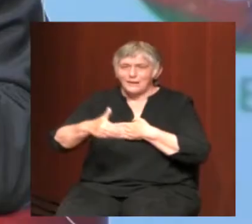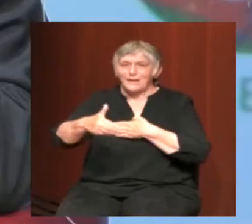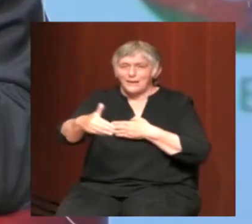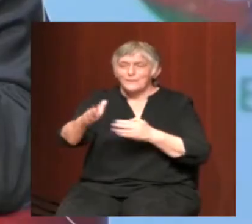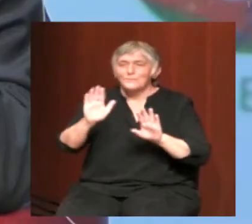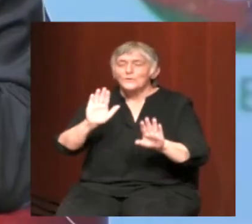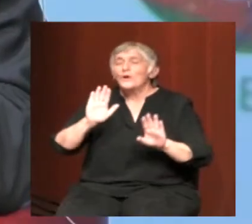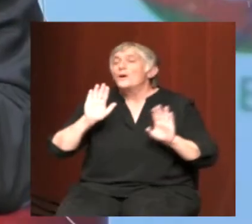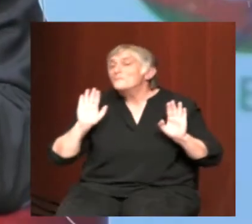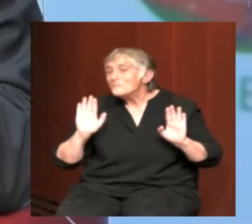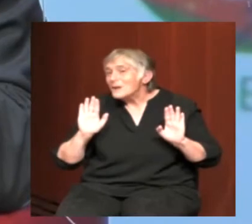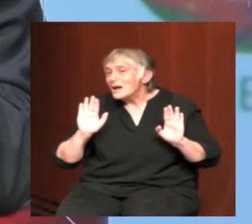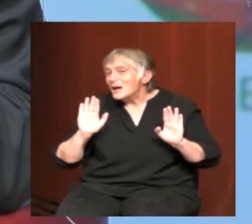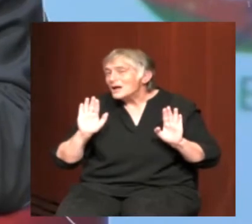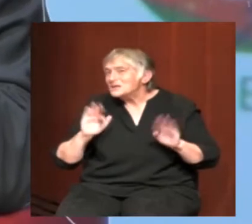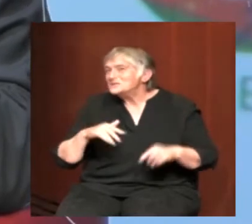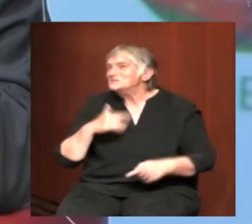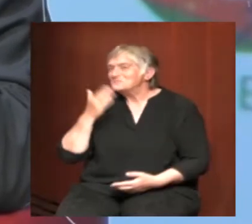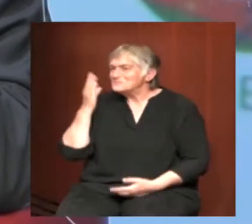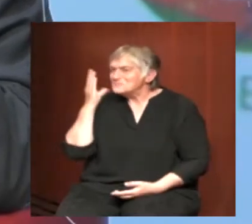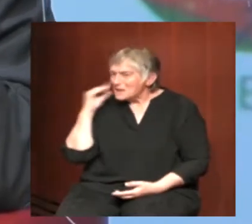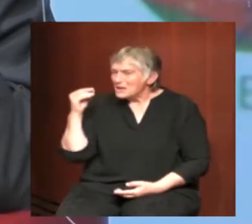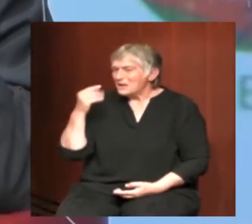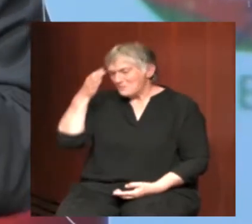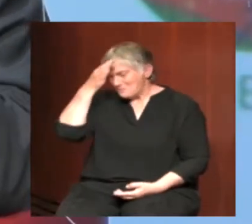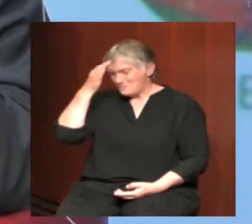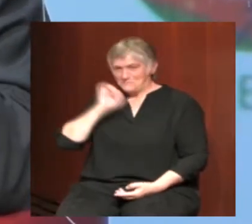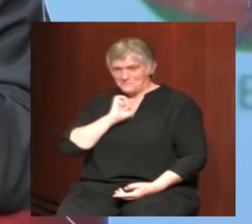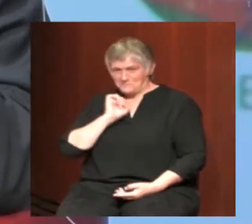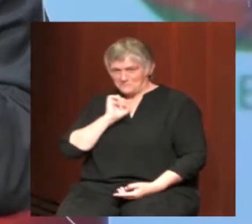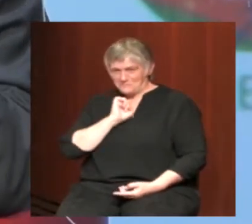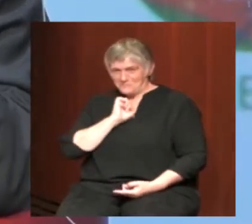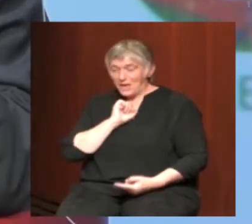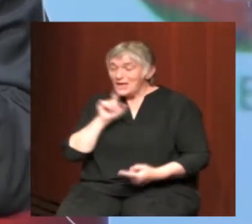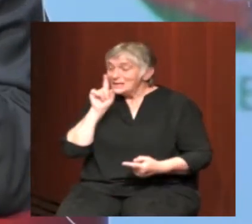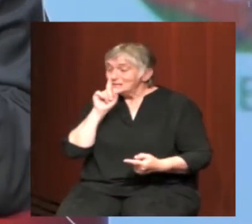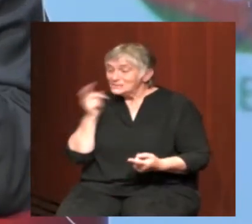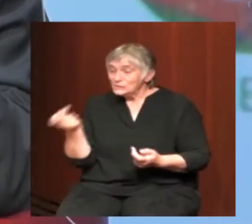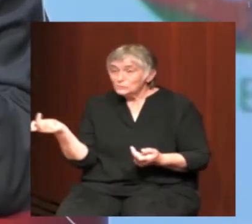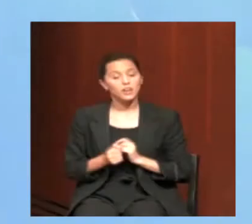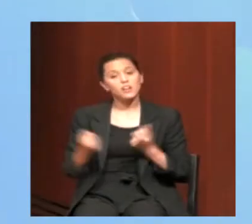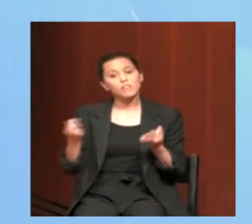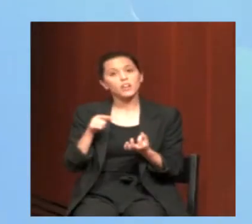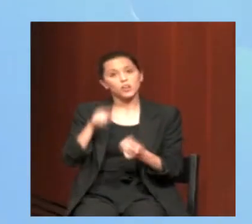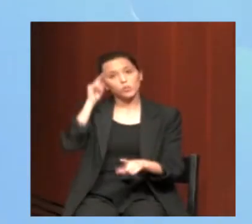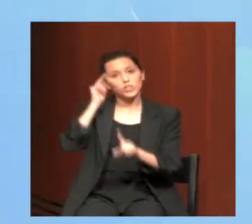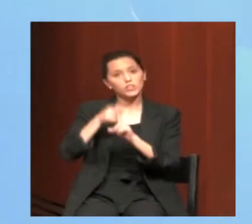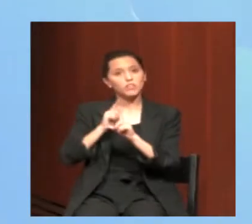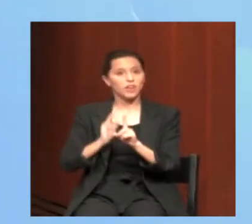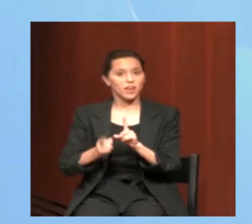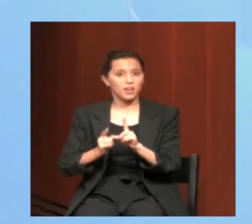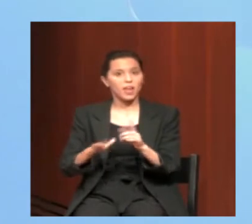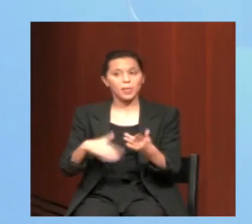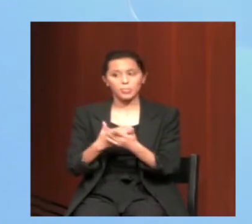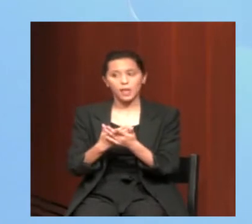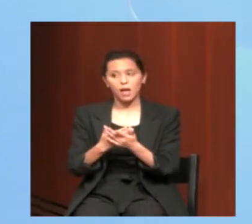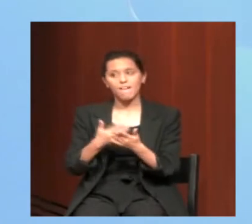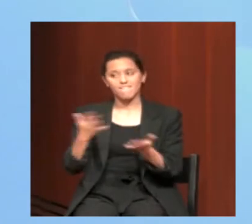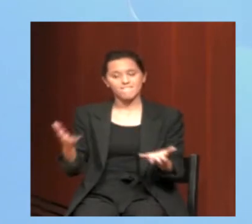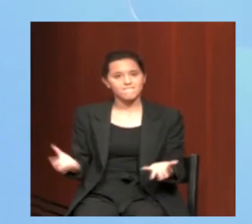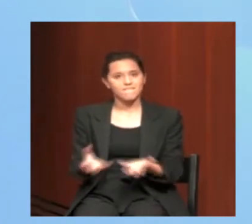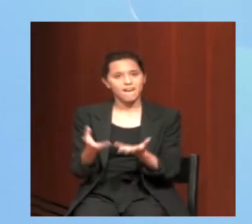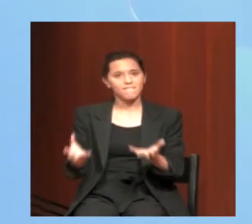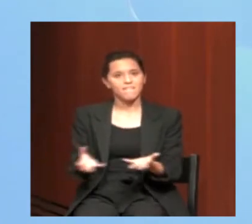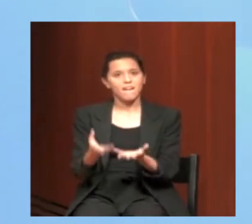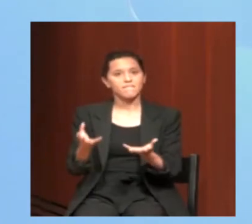que demorará tão menos tempo quanto mais coisas nós formos capazes de fazer. É conseguir cada vez mais que